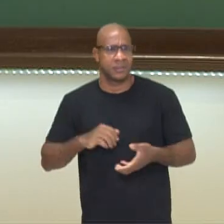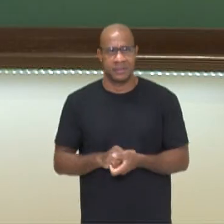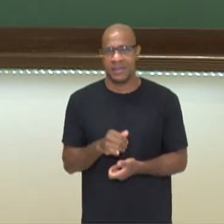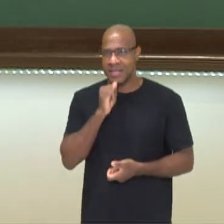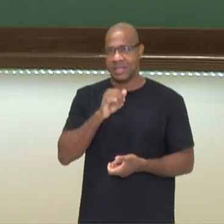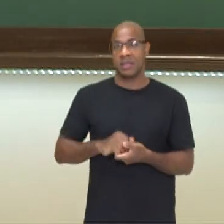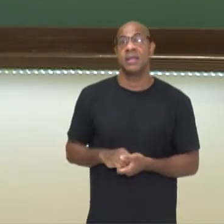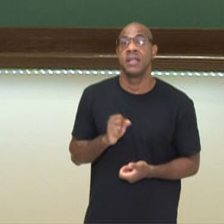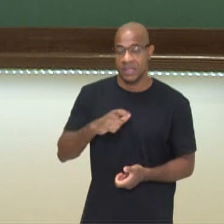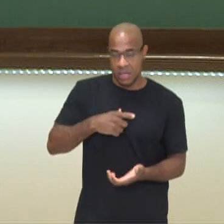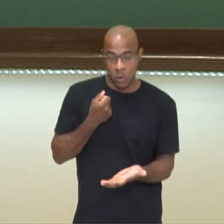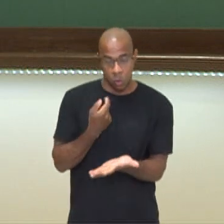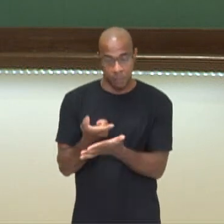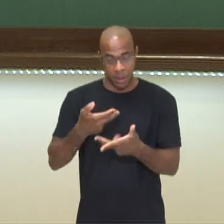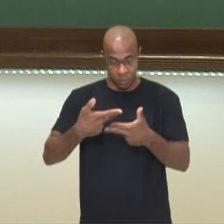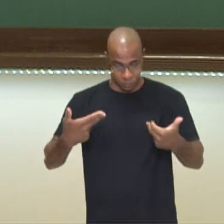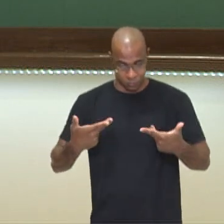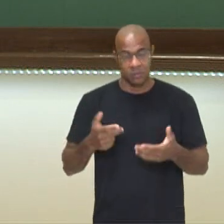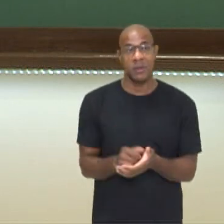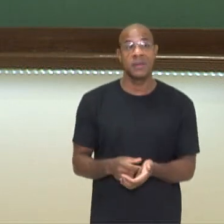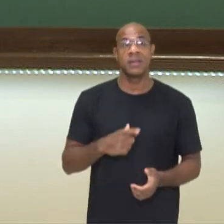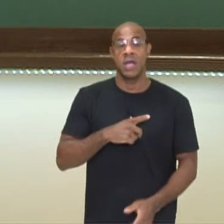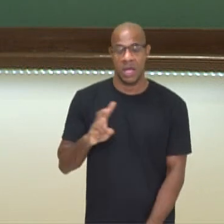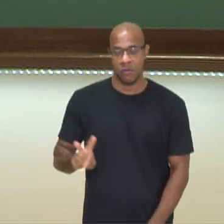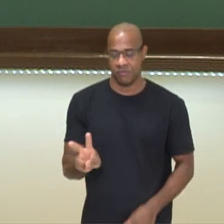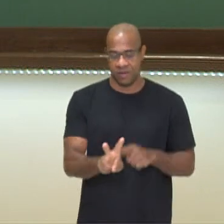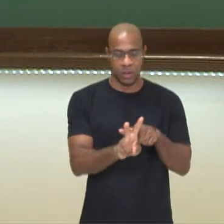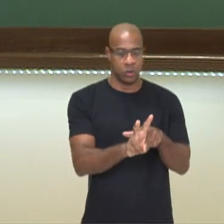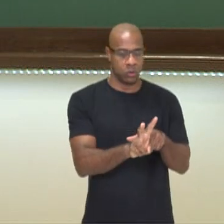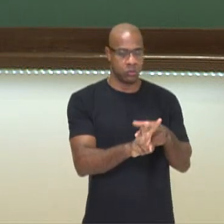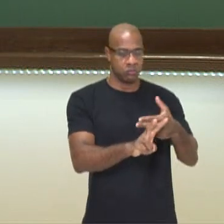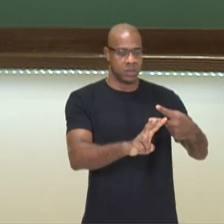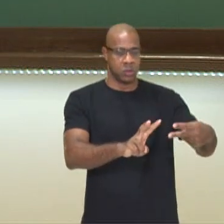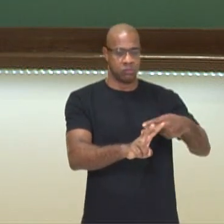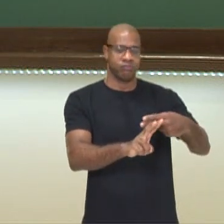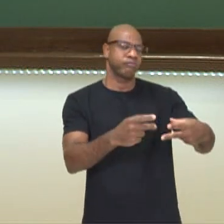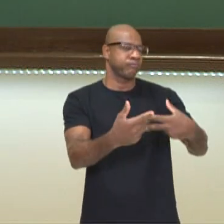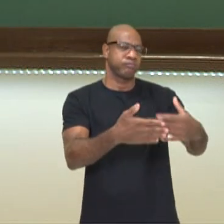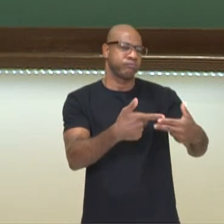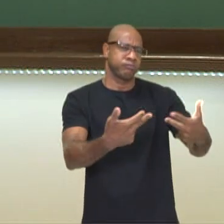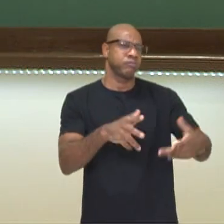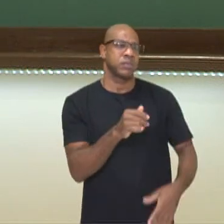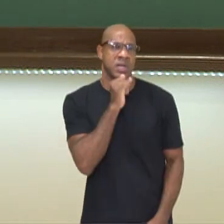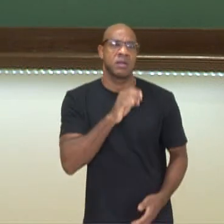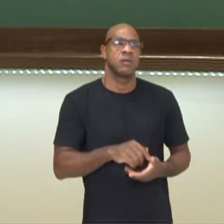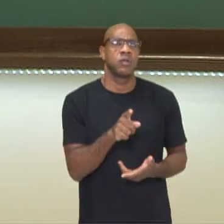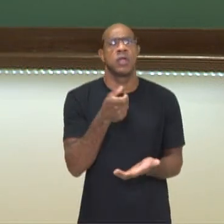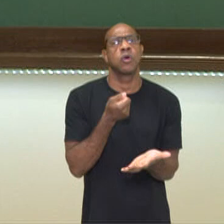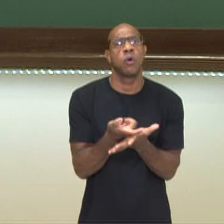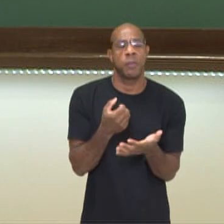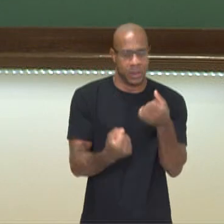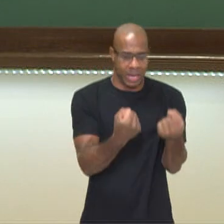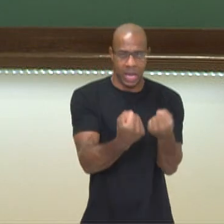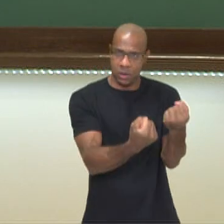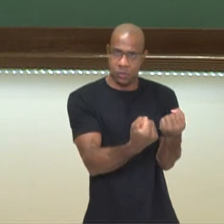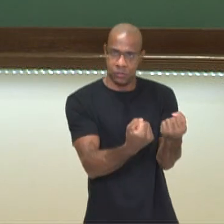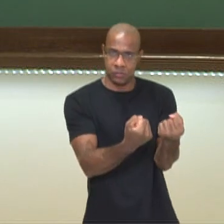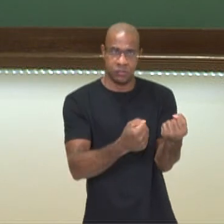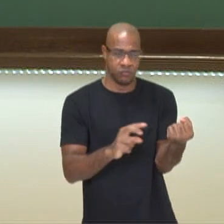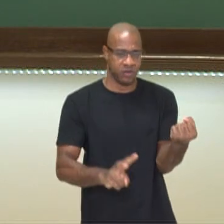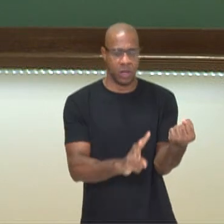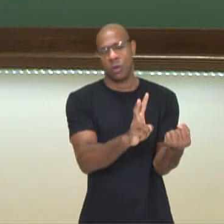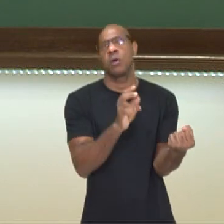Porque quando a gente compra alguma coisa, é considerado o valor desse bem. Então, por exemplo, se você compra um carro num